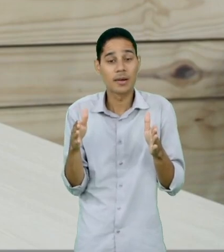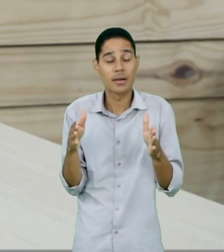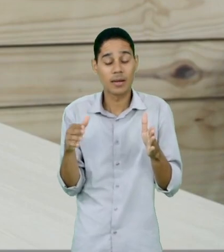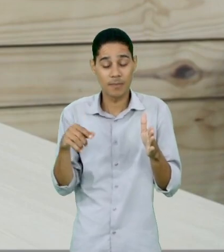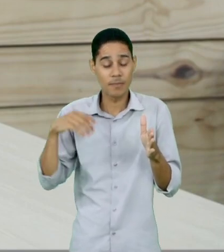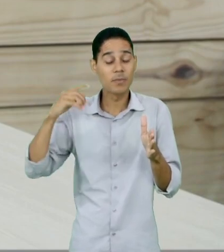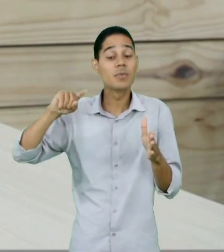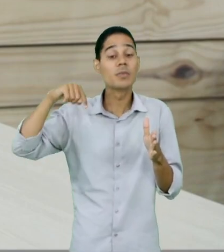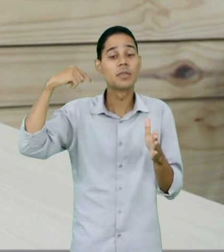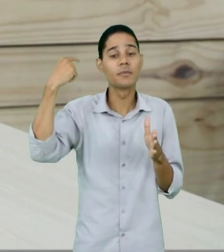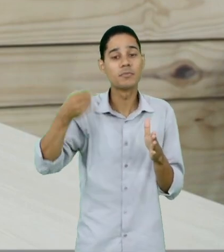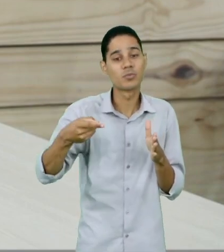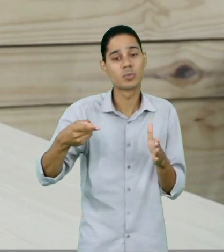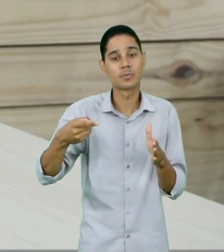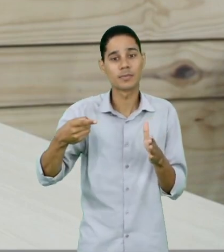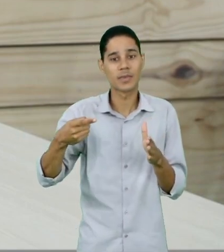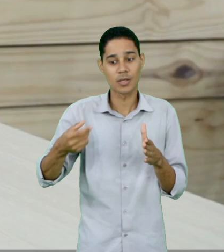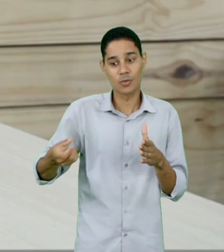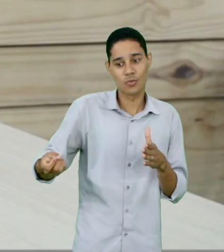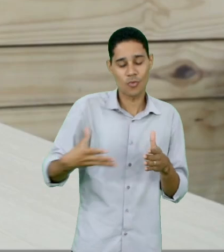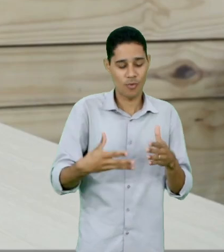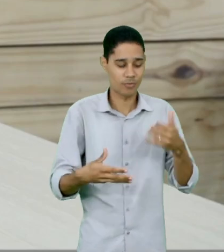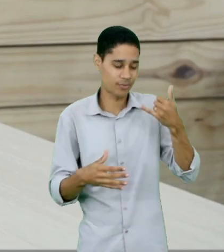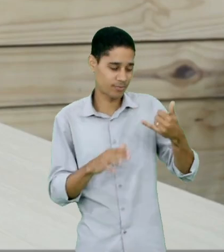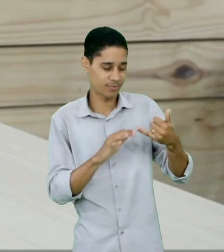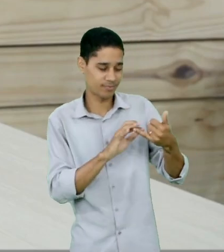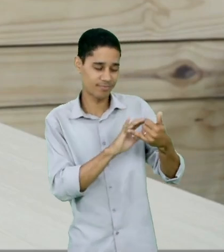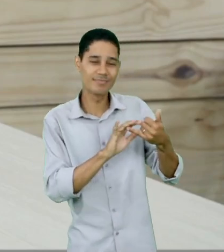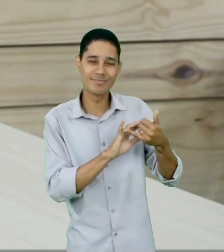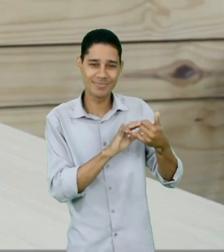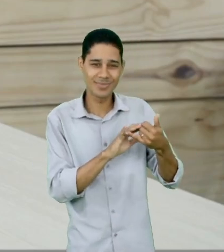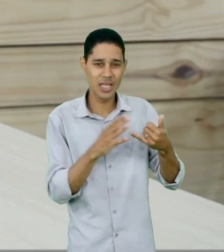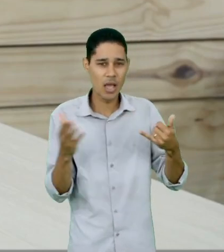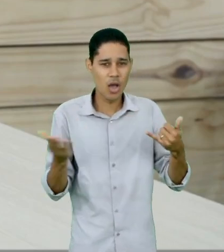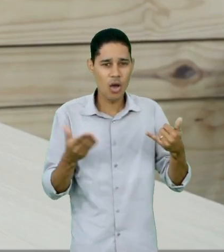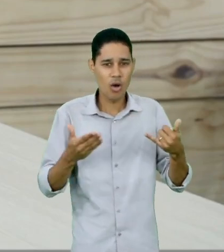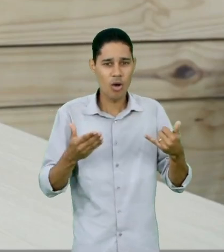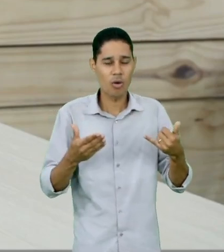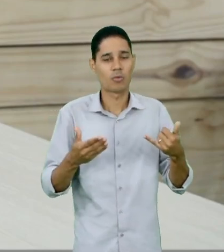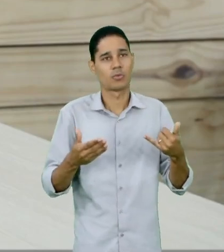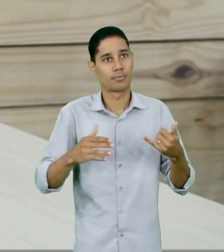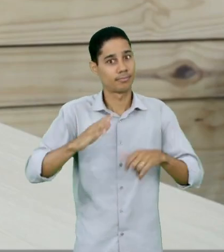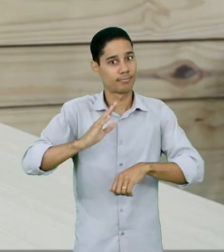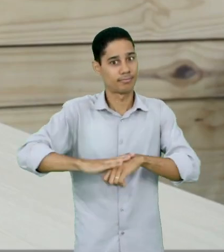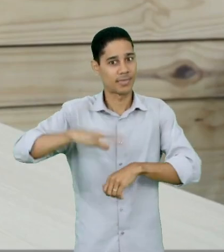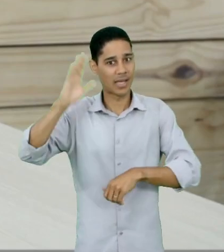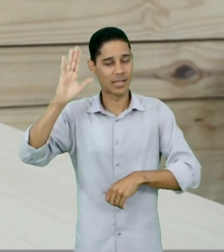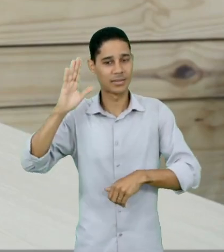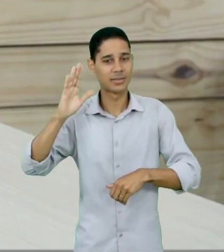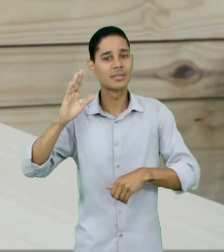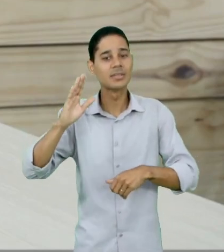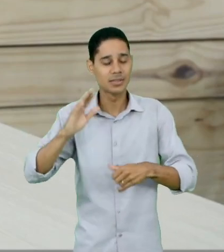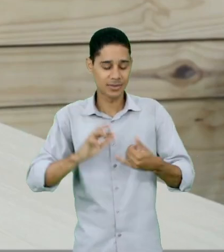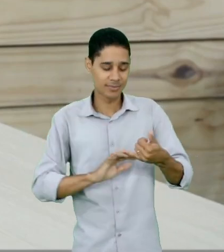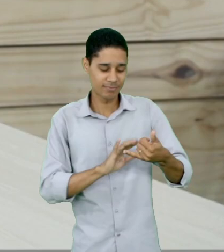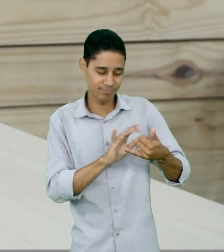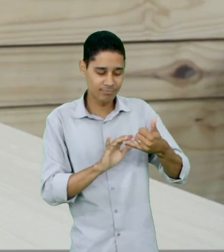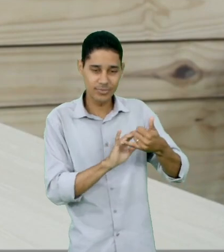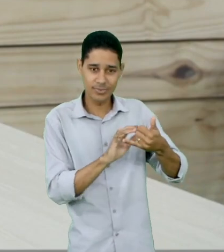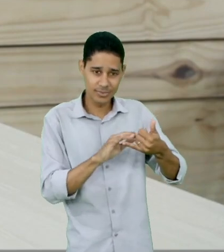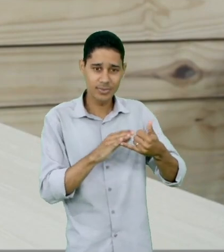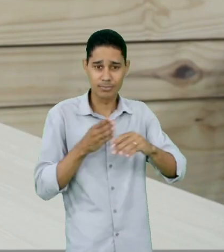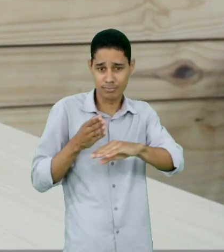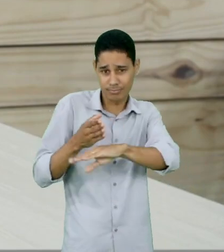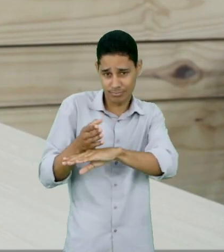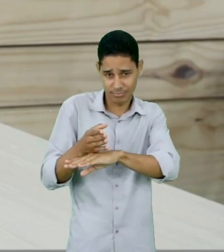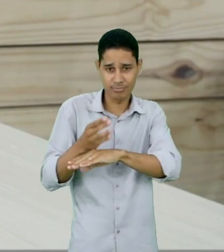depois veio os smartphones, né? Hoje a gente tem o maior número de acesso de fato das pessoas com o smartphone,